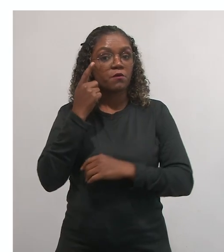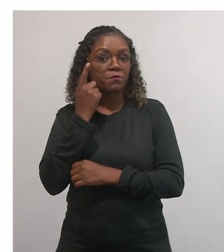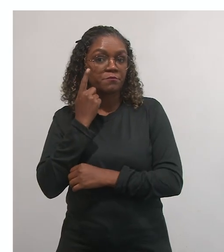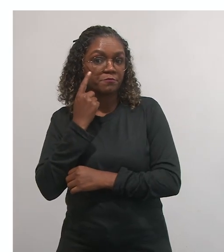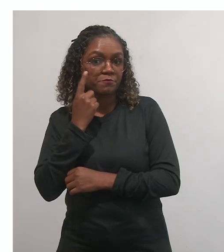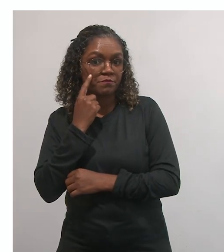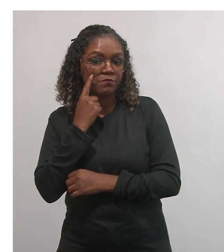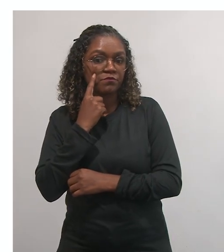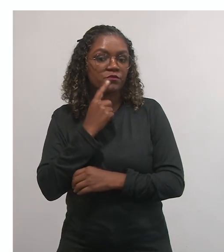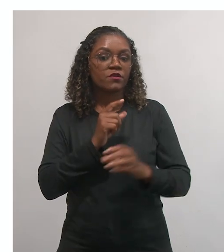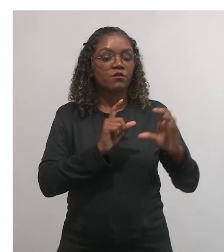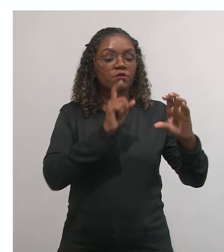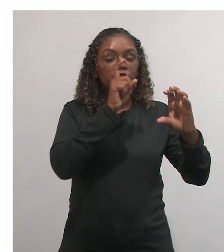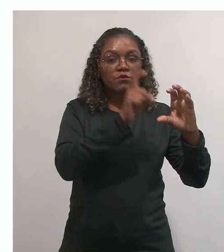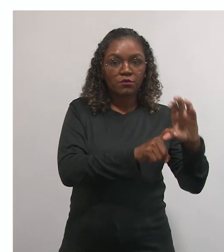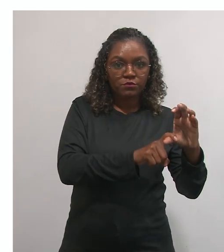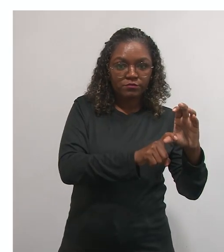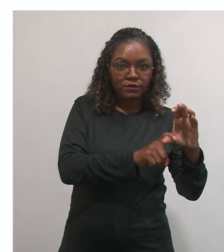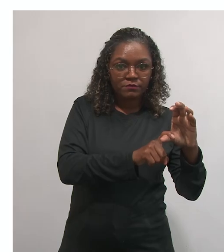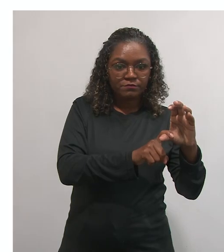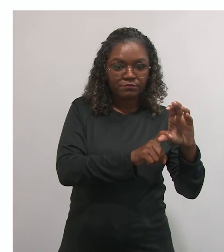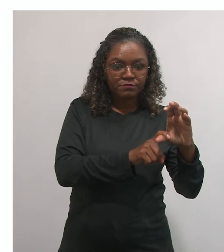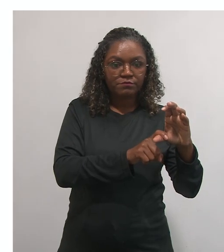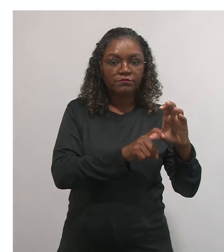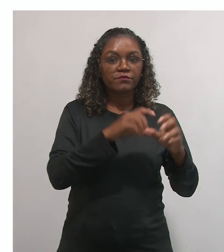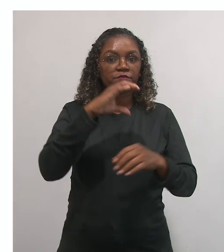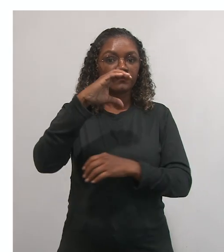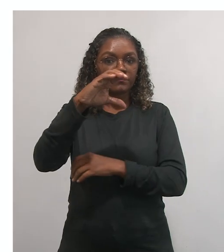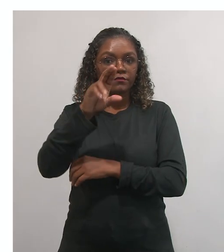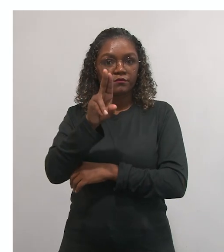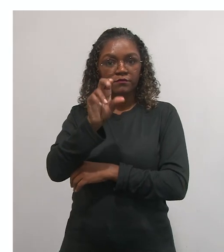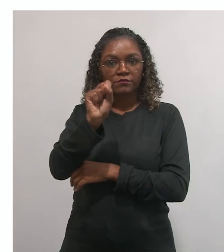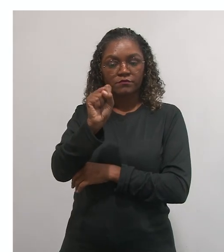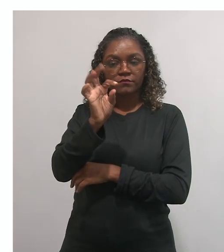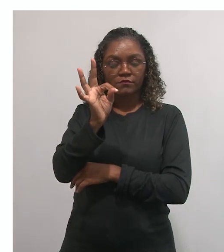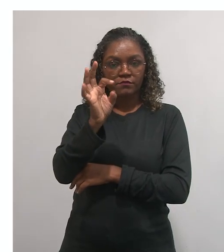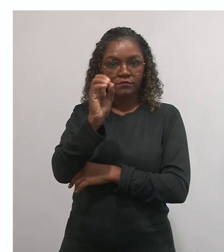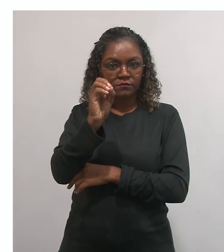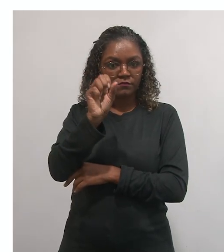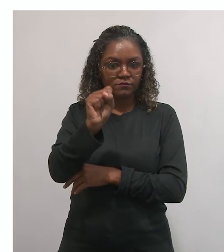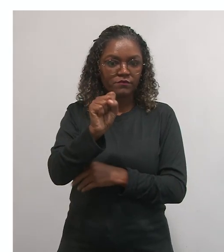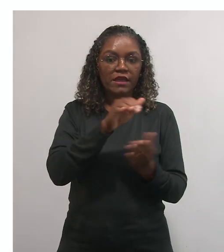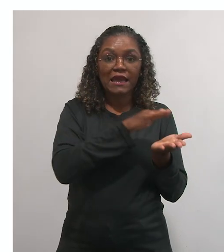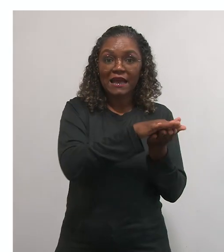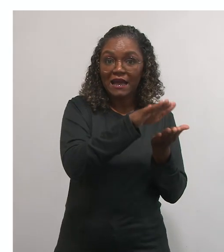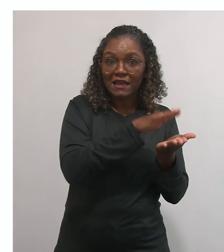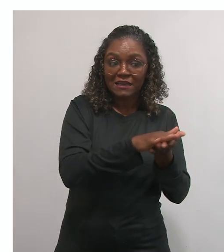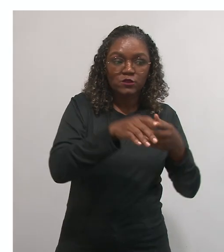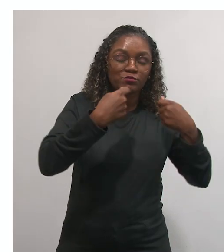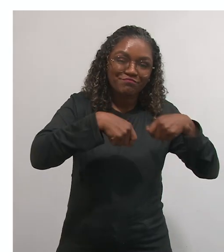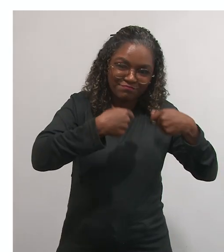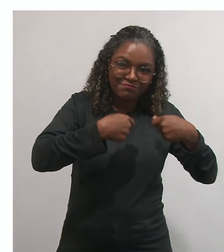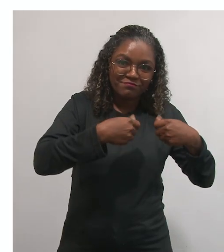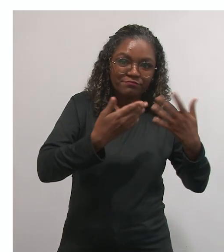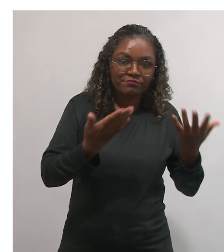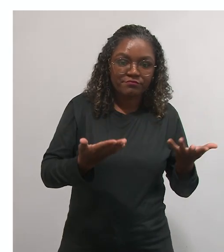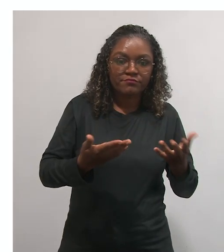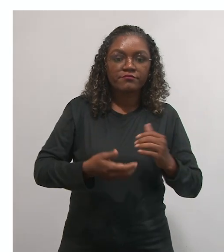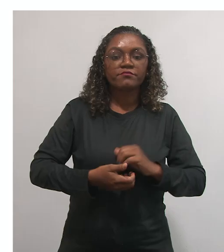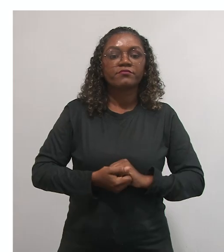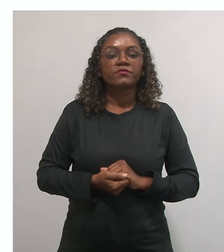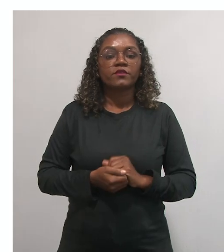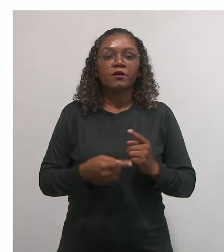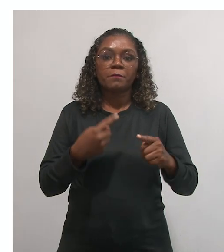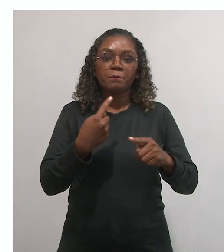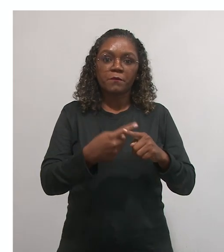custos e despesas fixas Então a gente tem custos o que que são custos gastos necessários para eu deixar